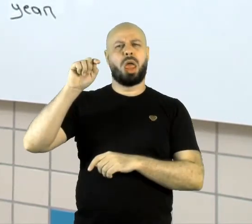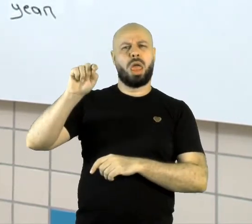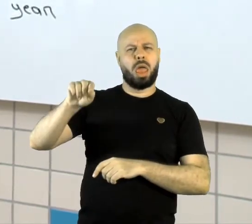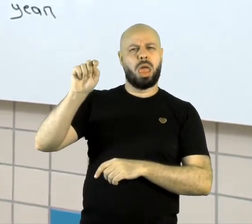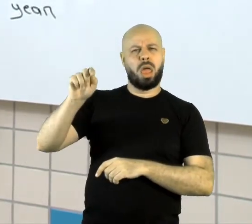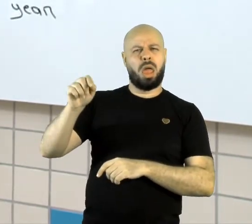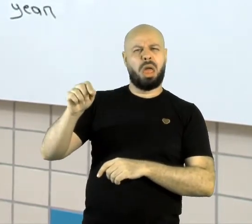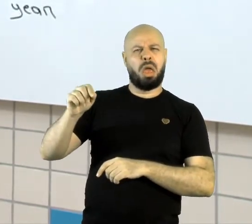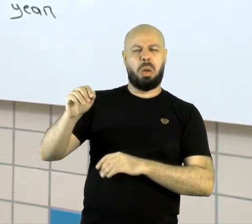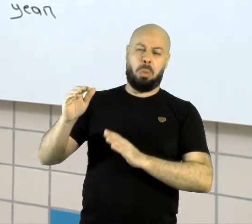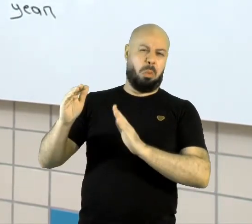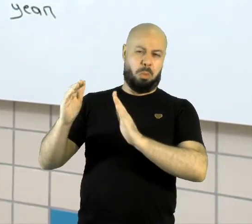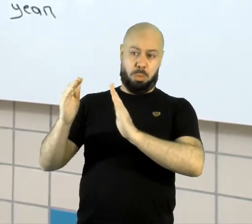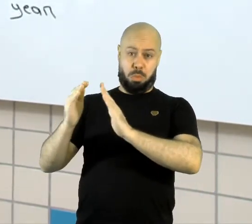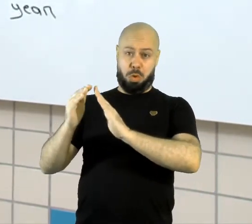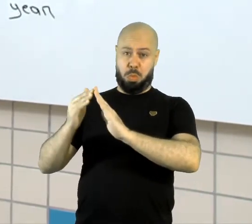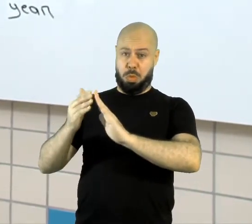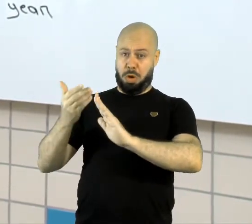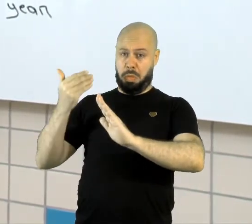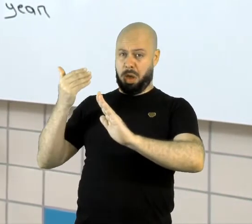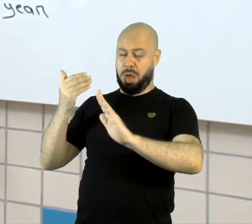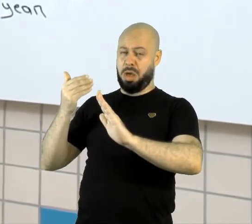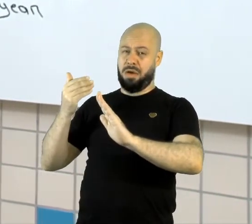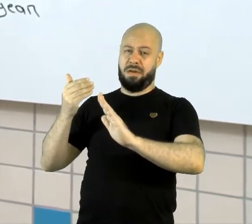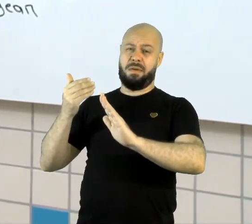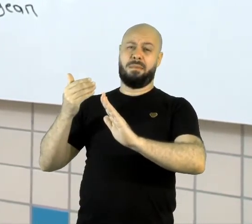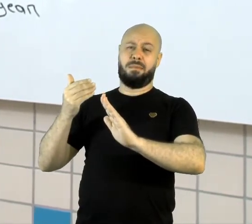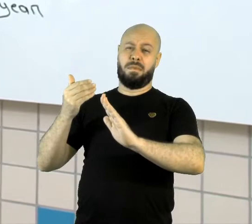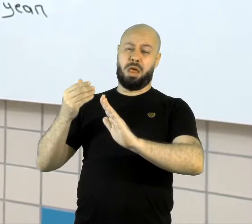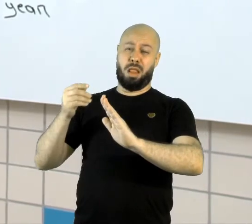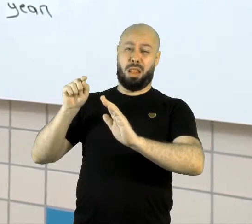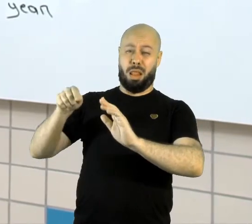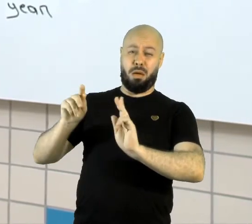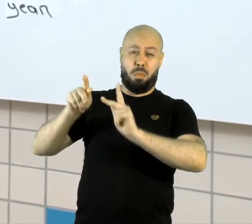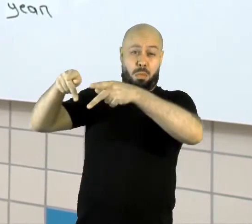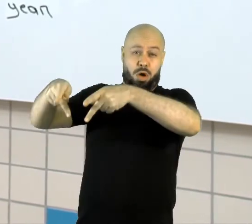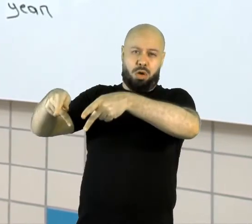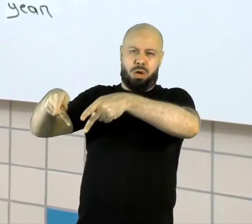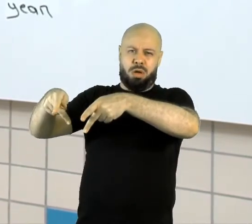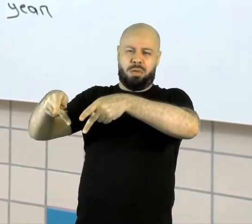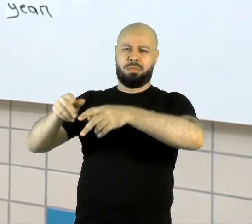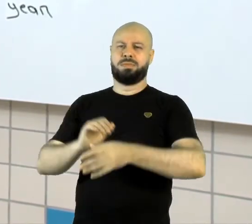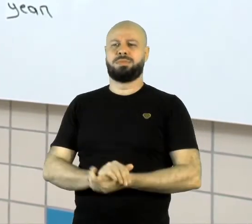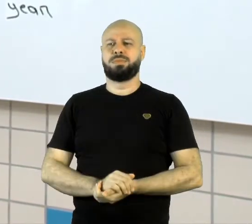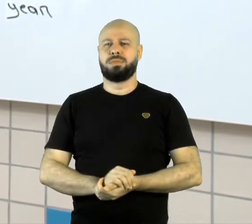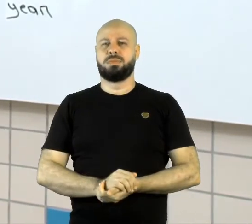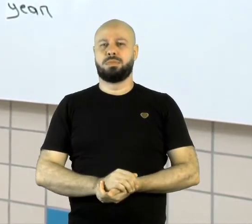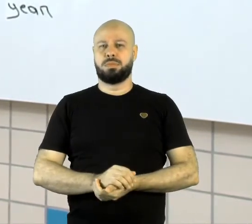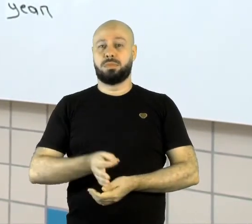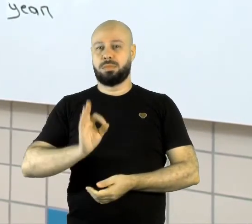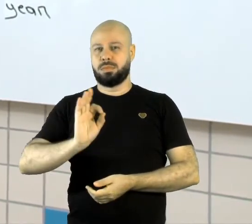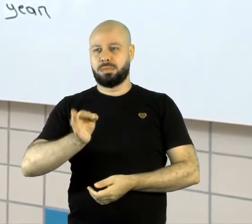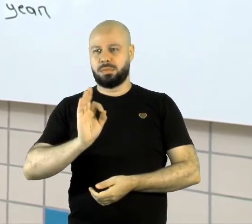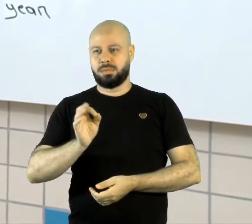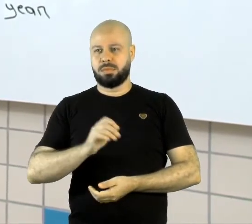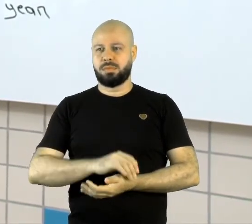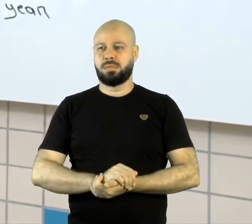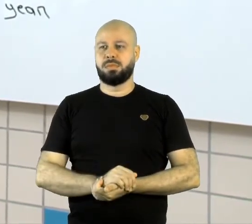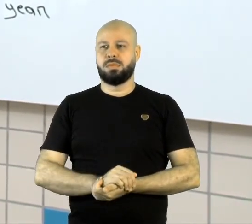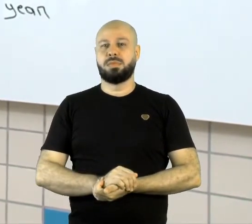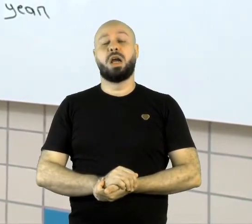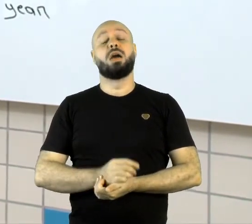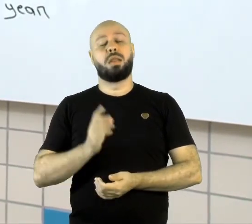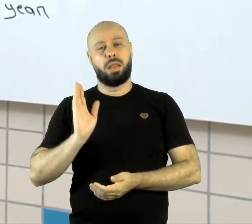ele morou, né? Ele viveu lá em Porto Nacional, certo? Aí eu tenho the